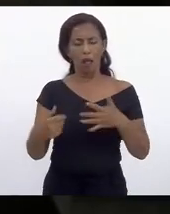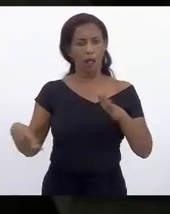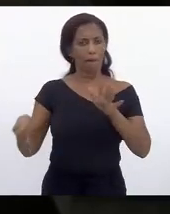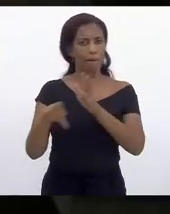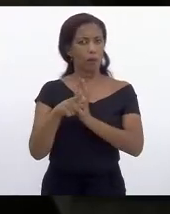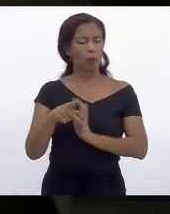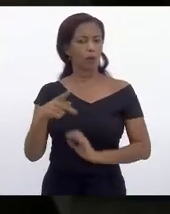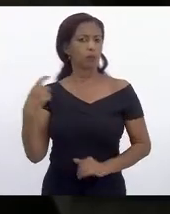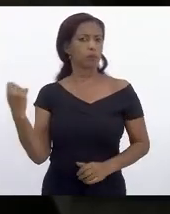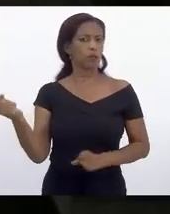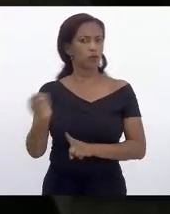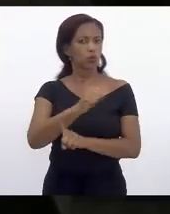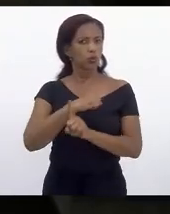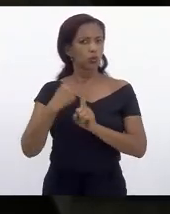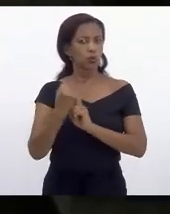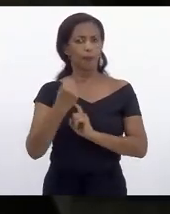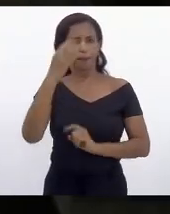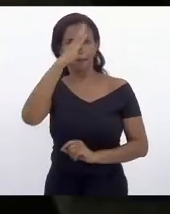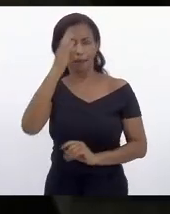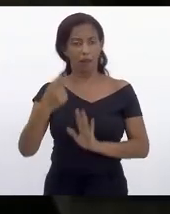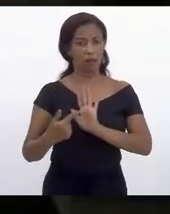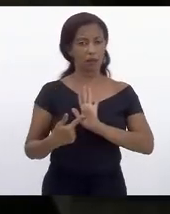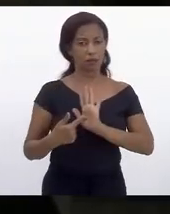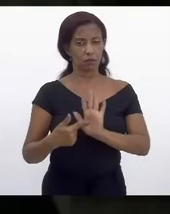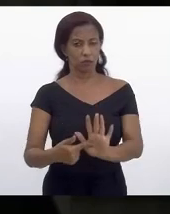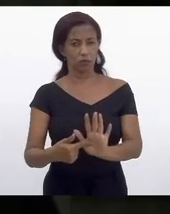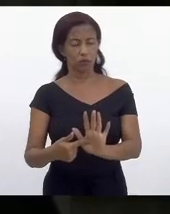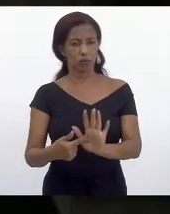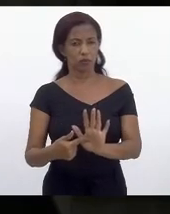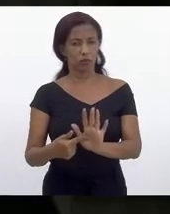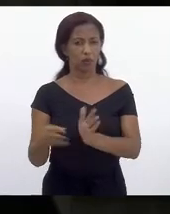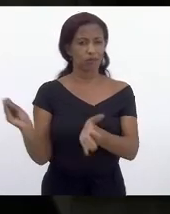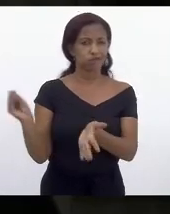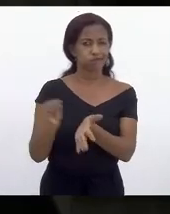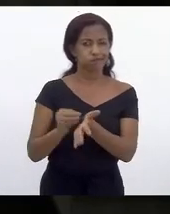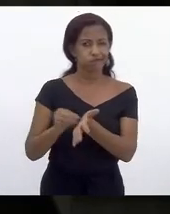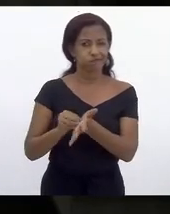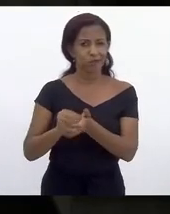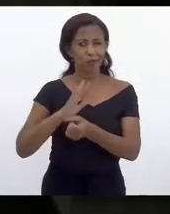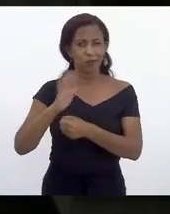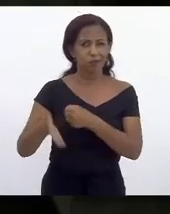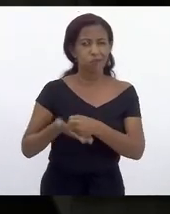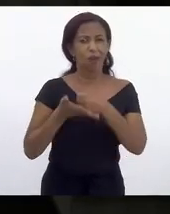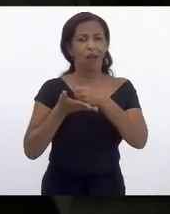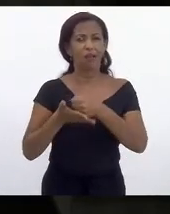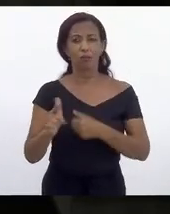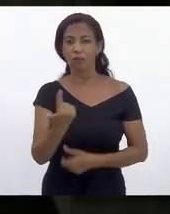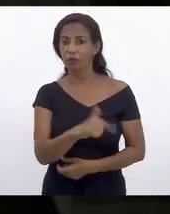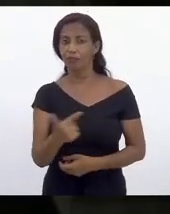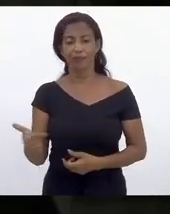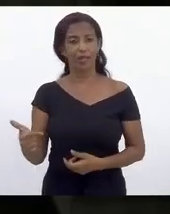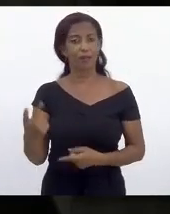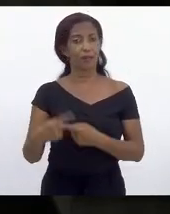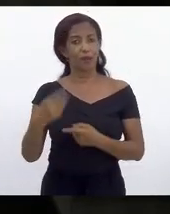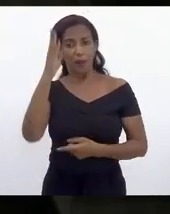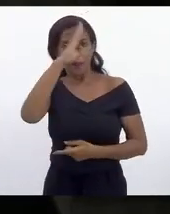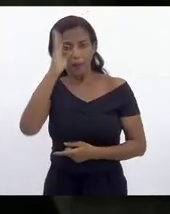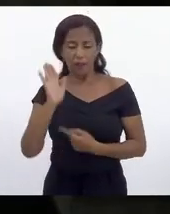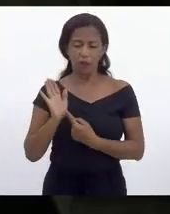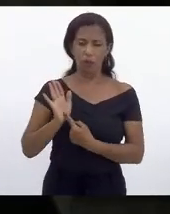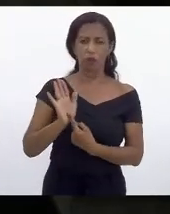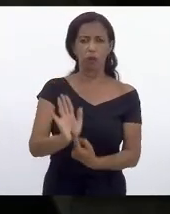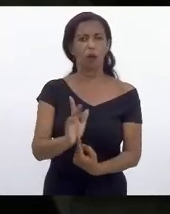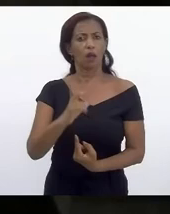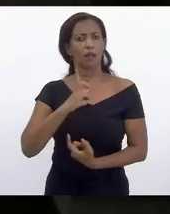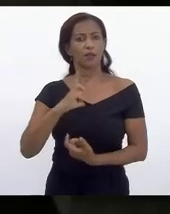sociedade brasileira, mas que se mostrou, durante a pandemia, carente de sustentabilidade, porque, na verdade, o Brasil demonstrou